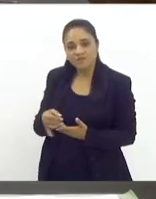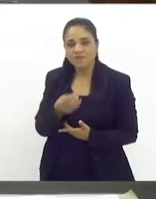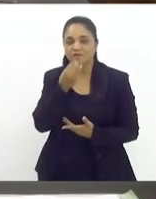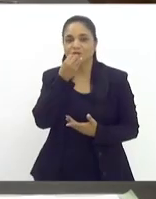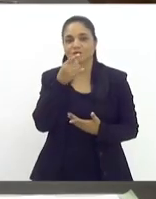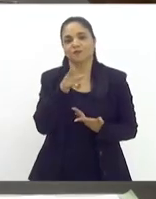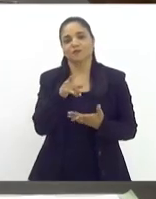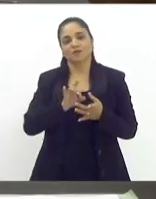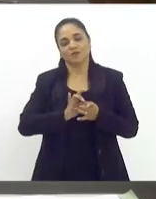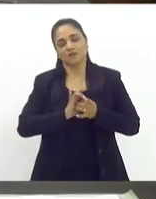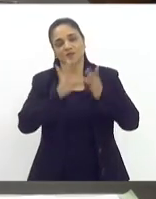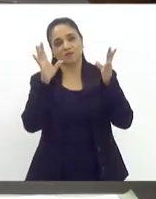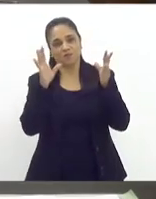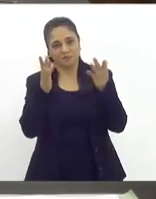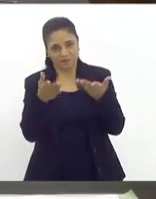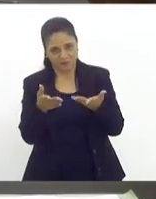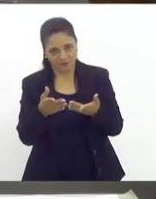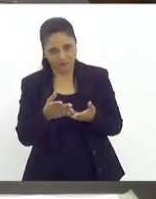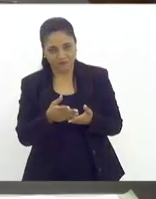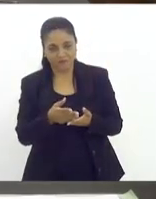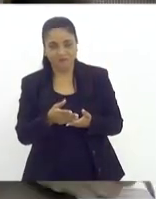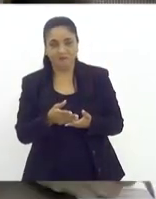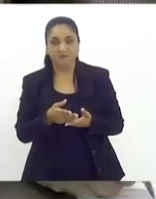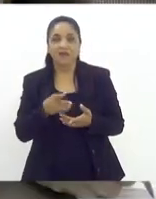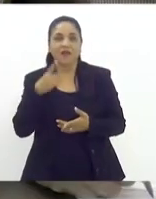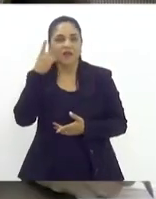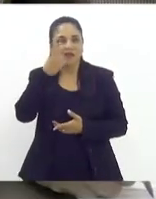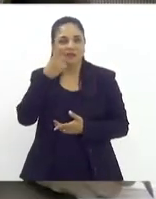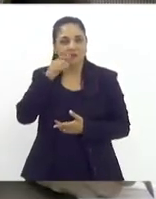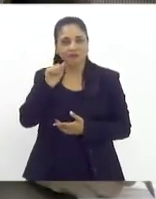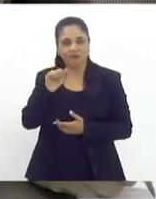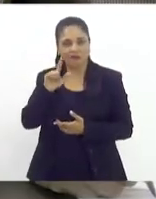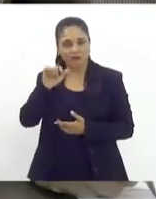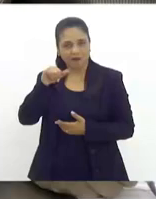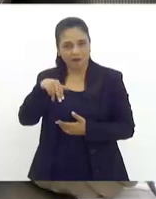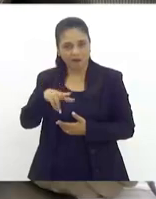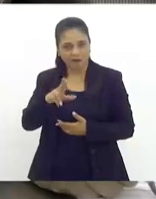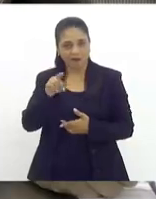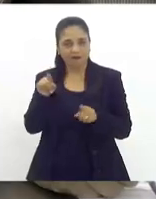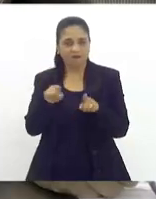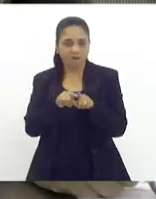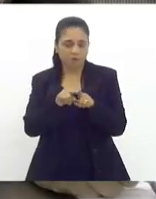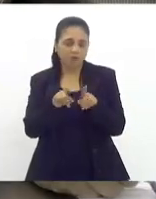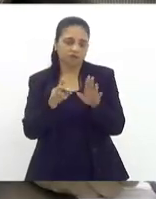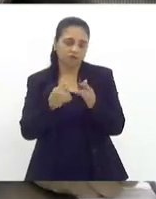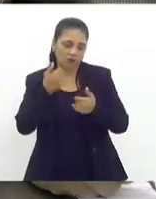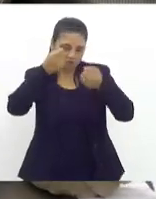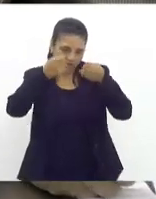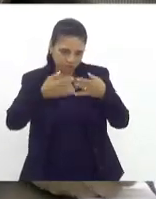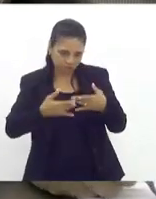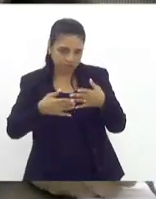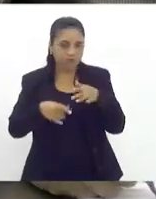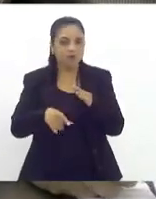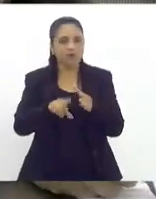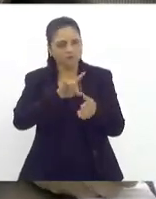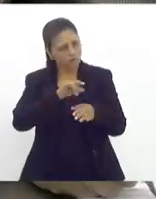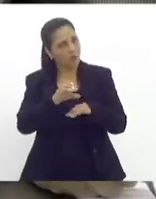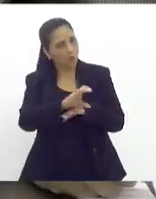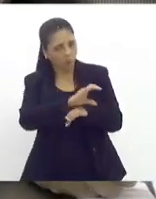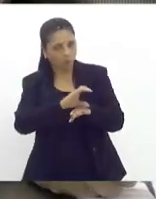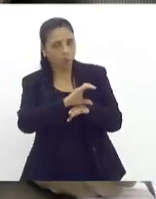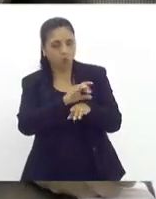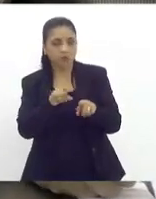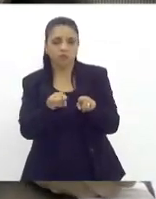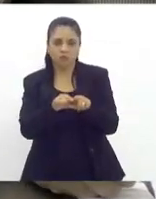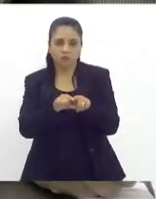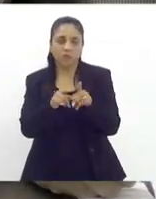generosidade democrática, já que o deputado Alan Lopes já recuou num determinado momento, sem querer adiantar, eu pergunto se ele também